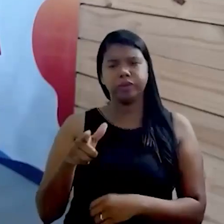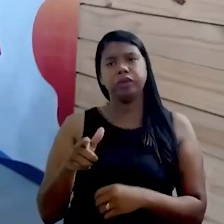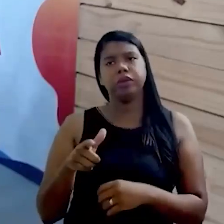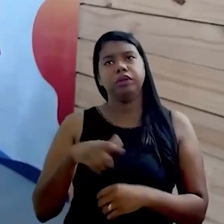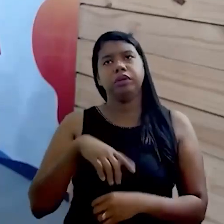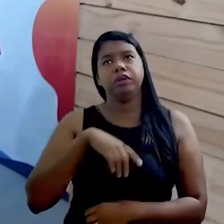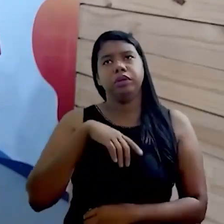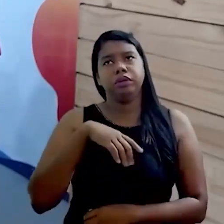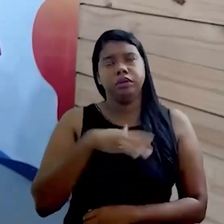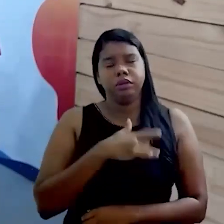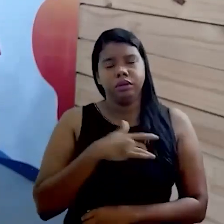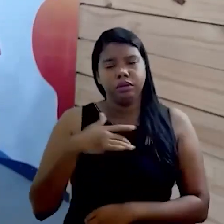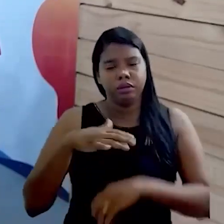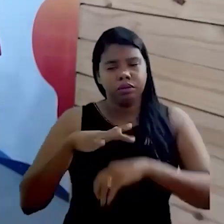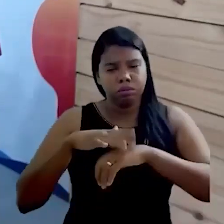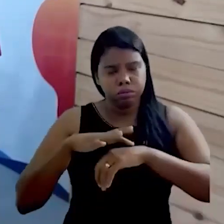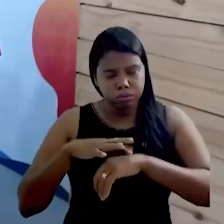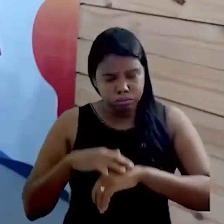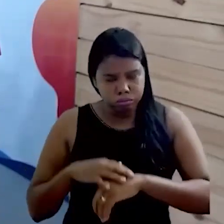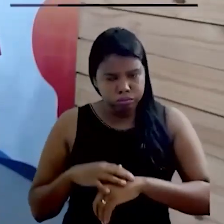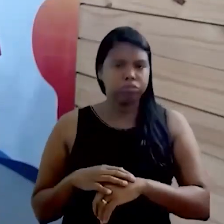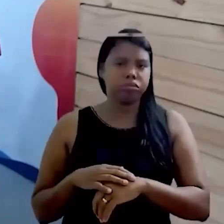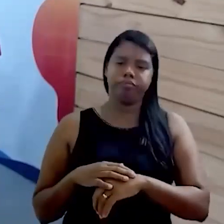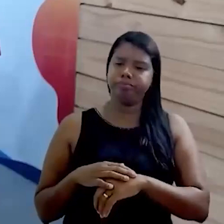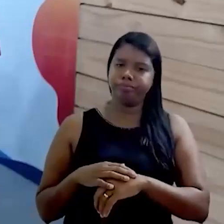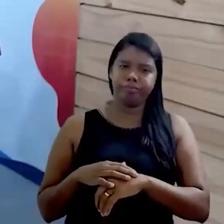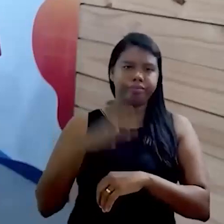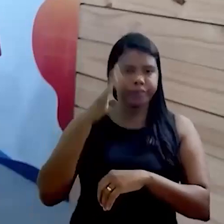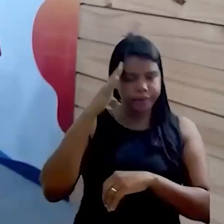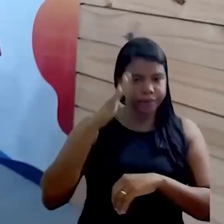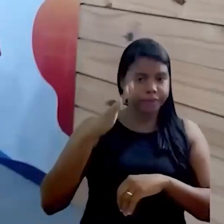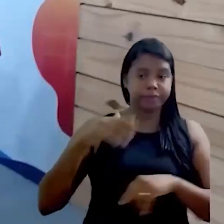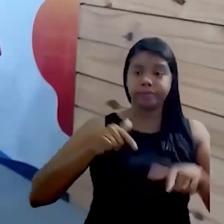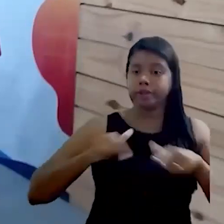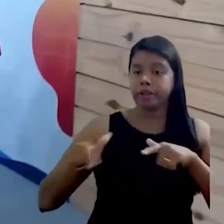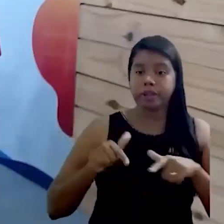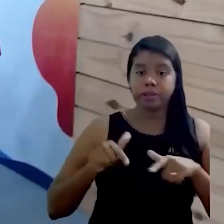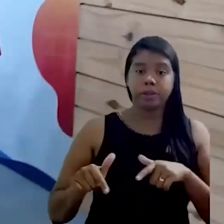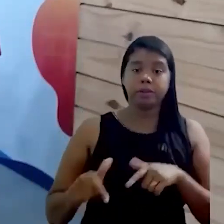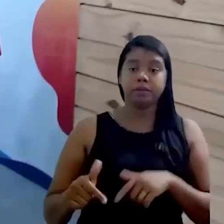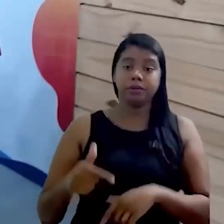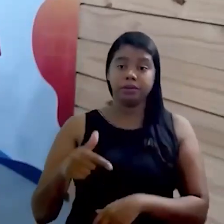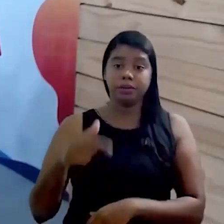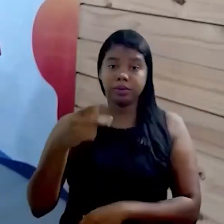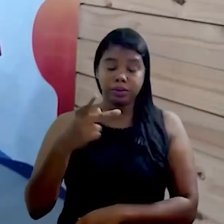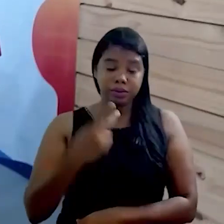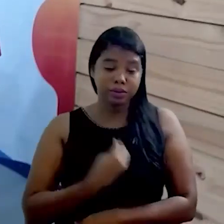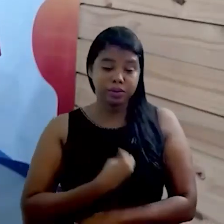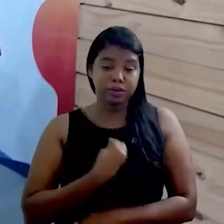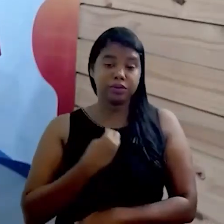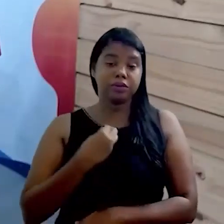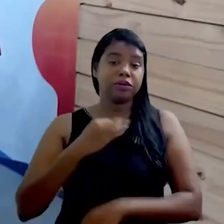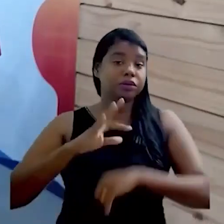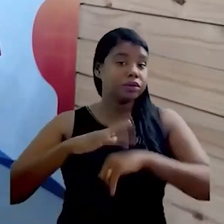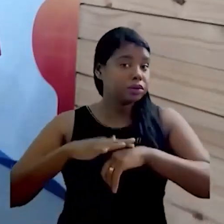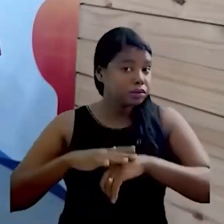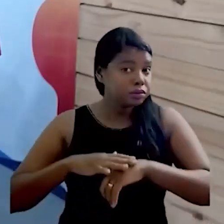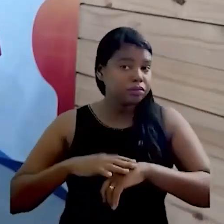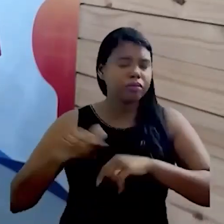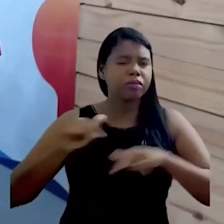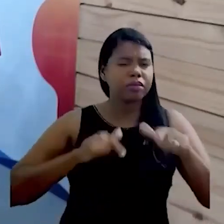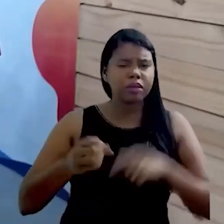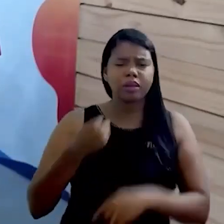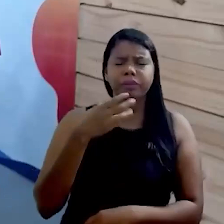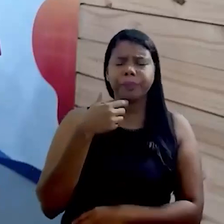se exaurir, né, passar dos seus limites, ficar doente, isso aí é que não é interessante. Trabalhar é